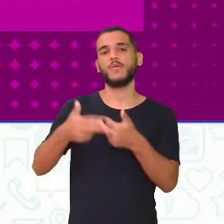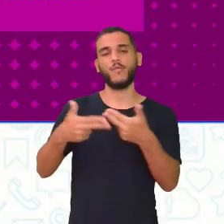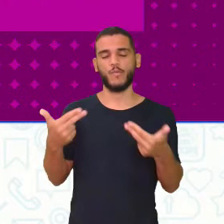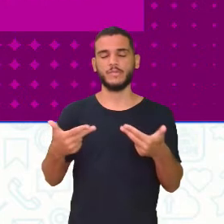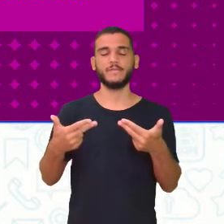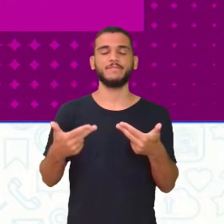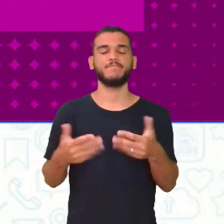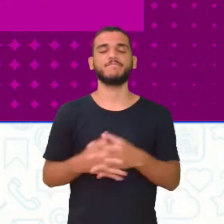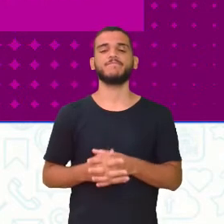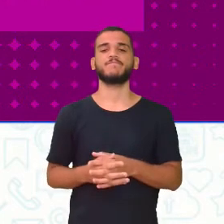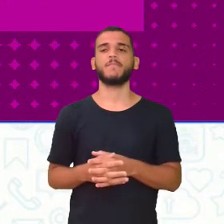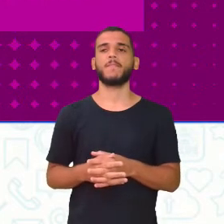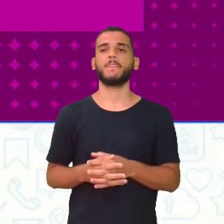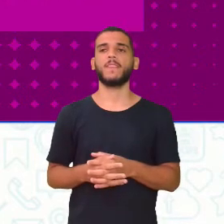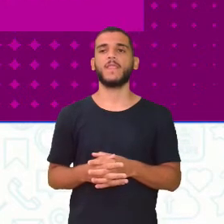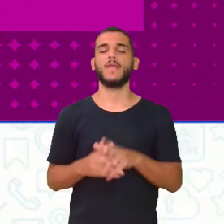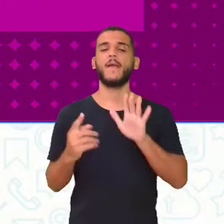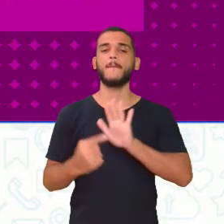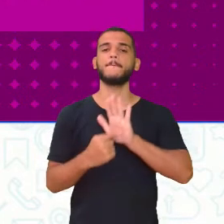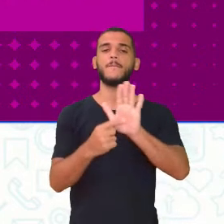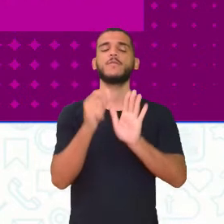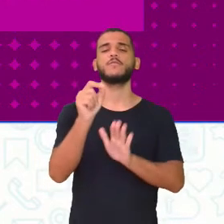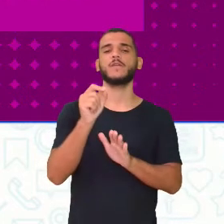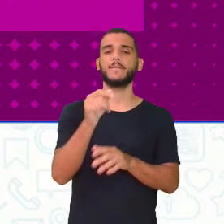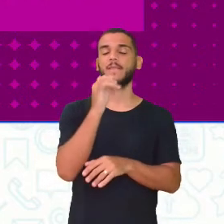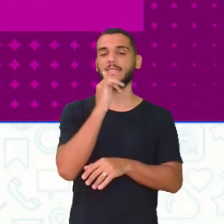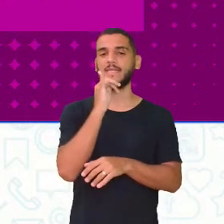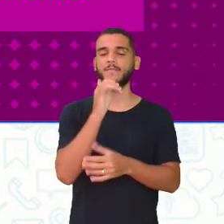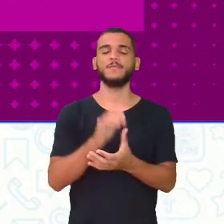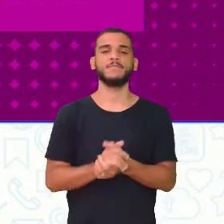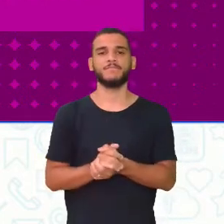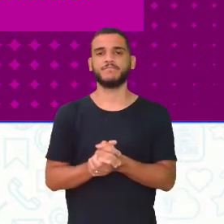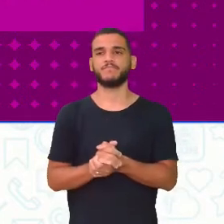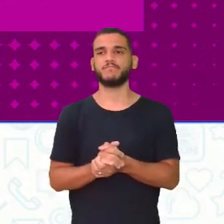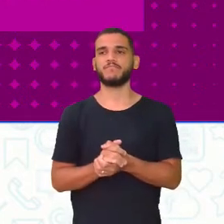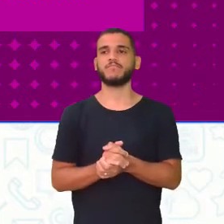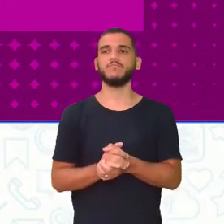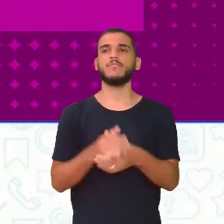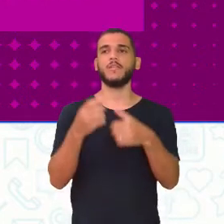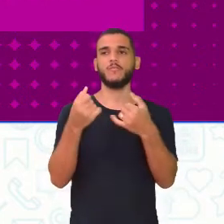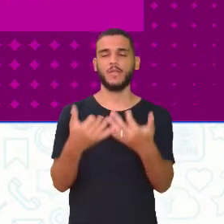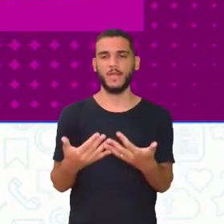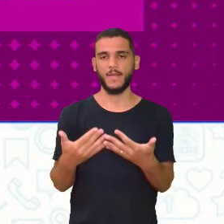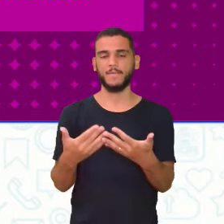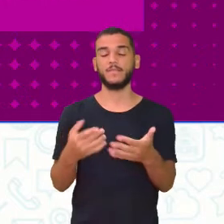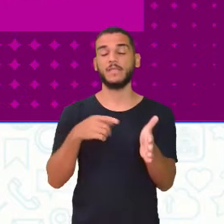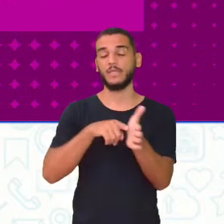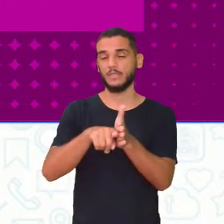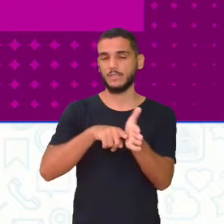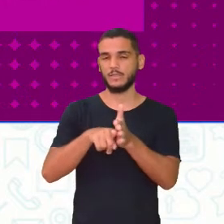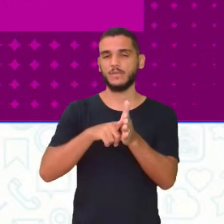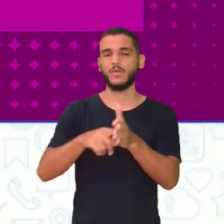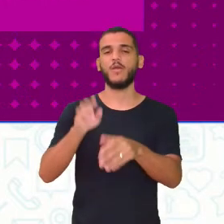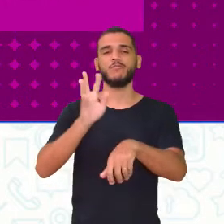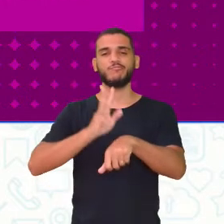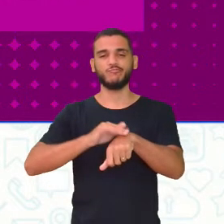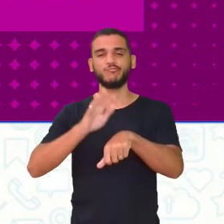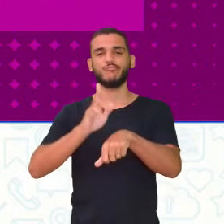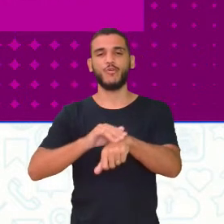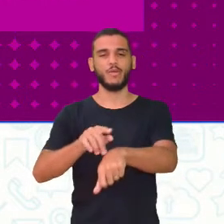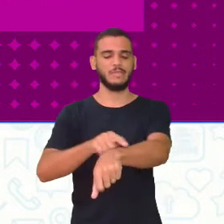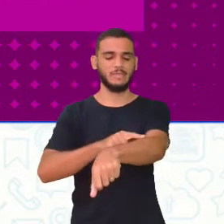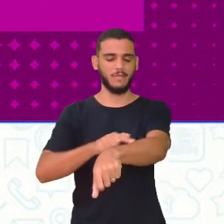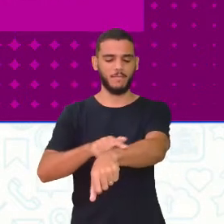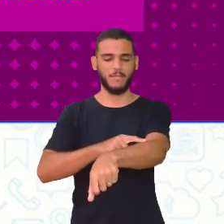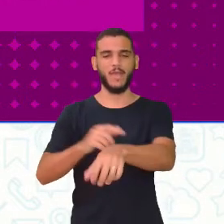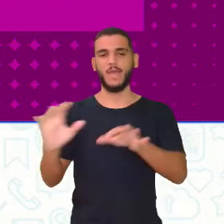causa equivalente e coerente. Por exemplo, você pode dizer que o aumento do número de diagnósticos de doenças de pele, por exemplo, pode ter